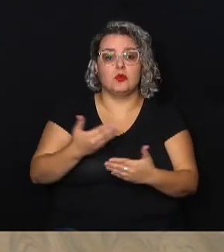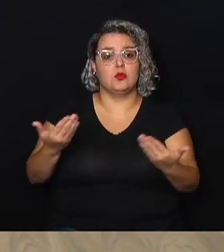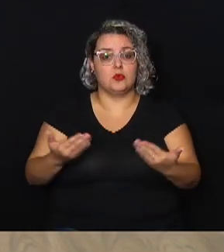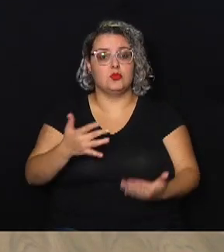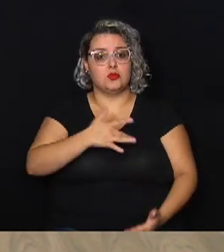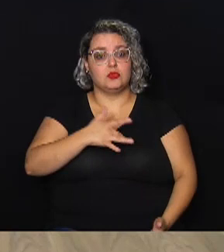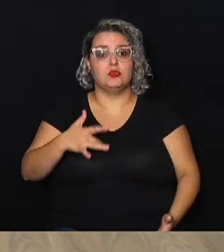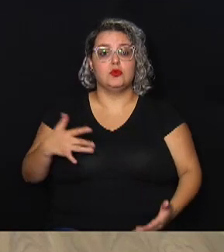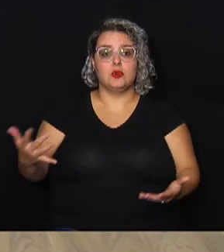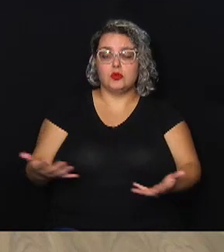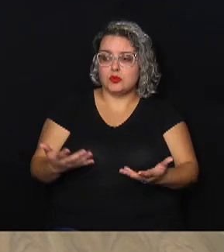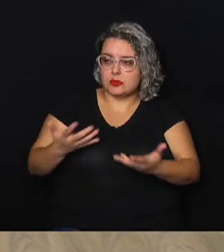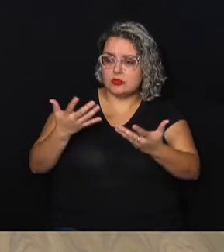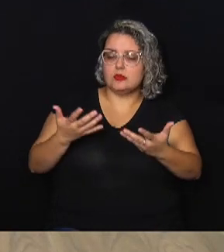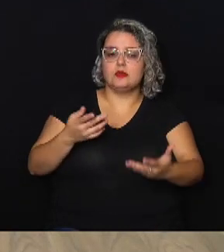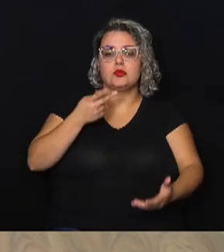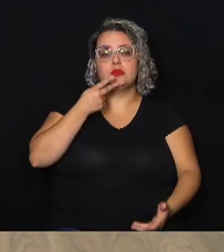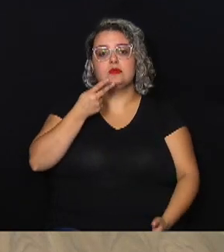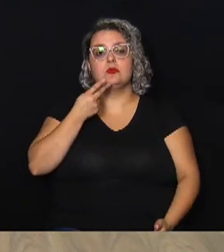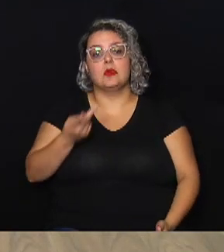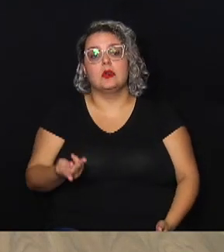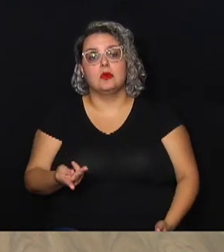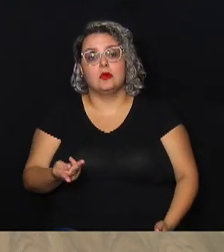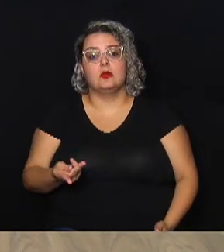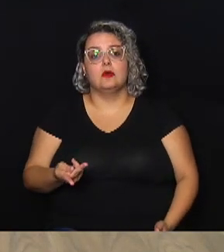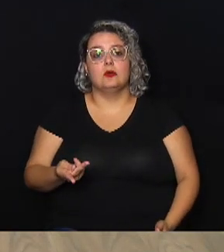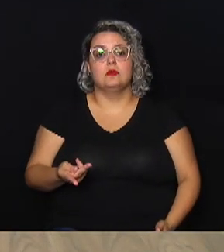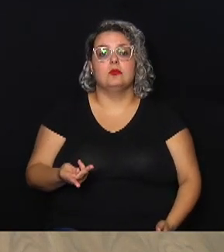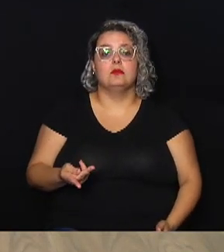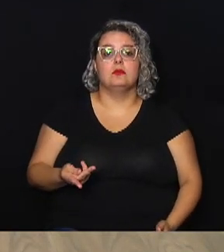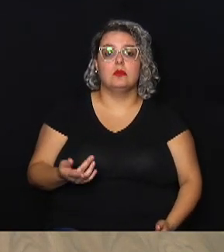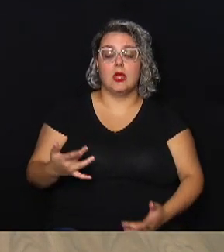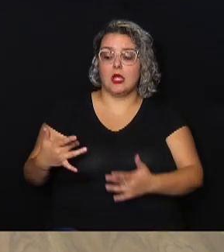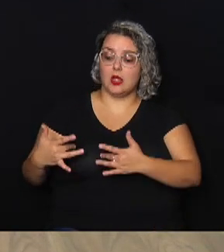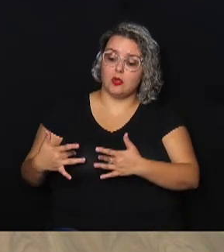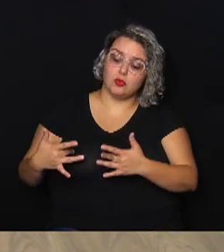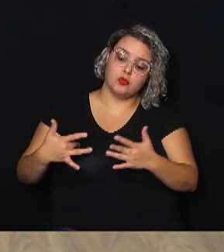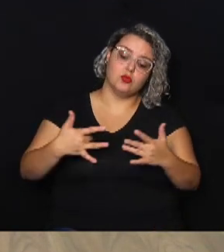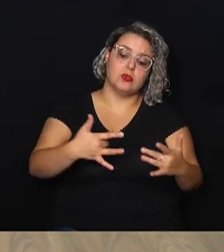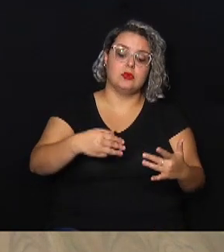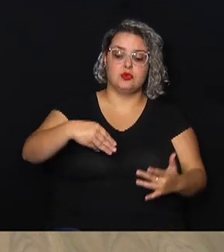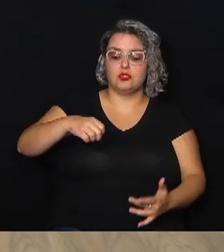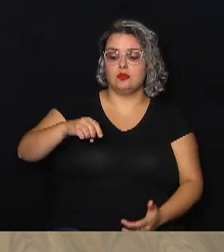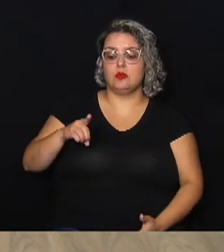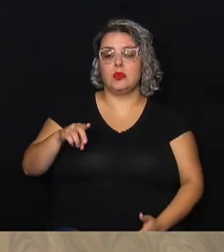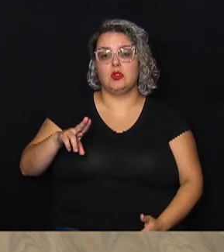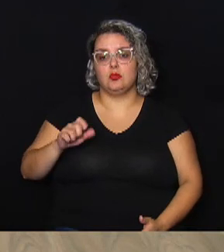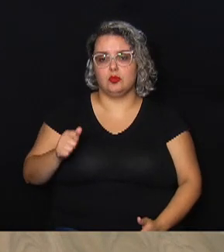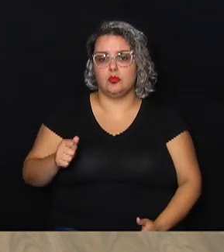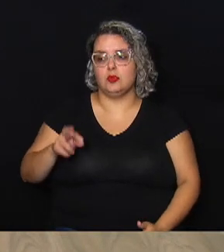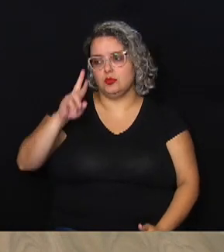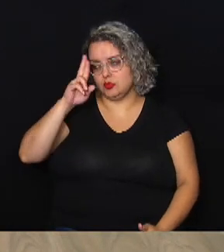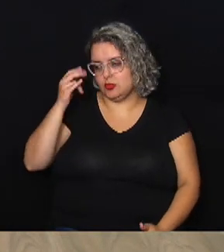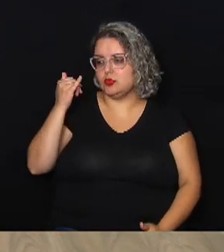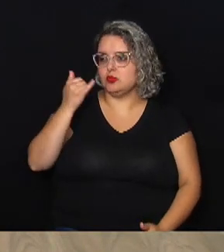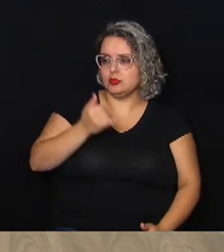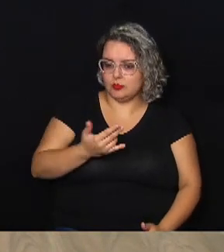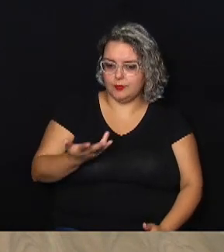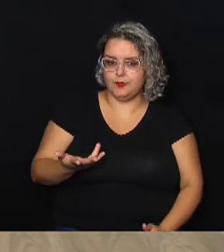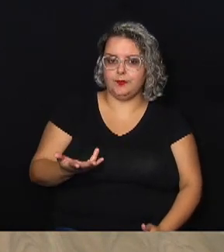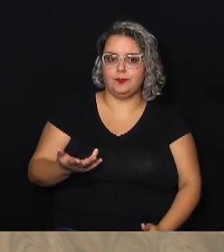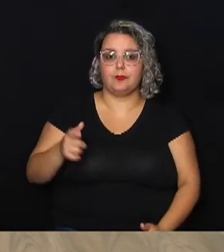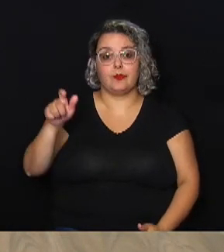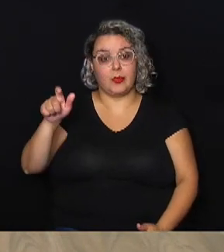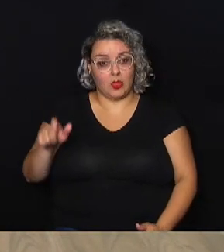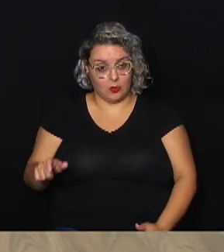é Vida, e a gente falou muito sobre a doação de medula, né? A senhora até disse, né, que o